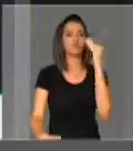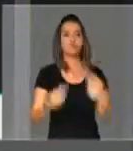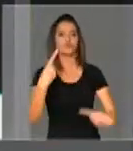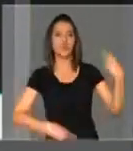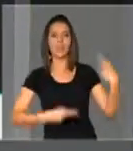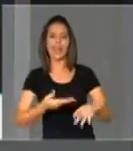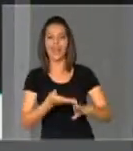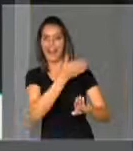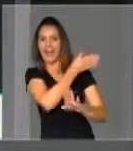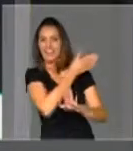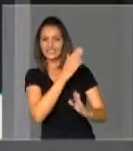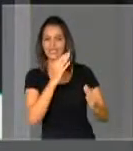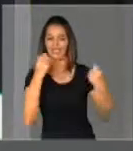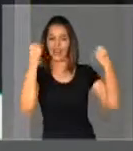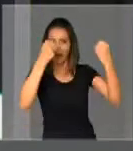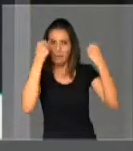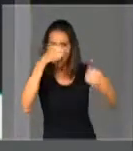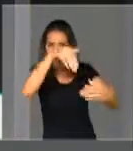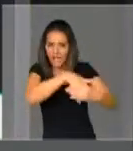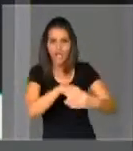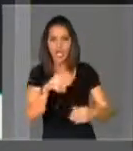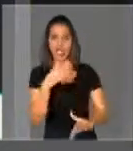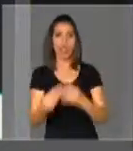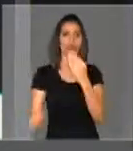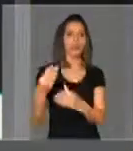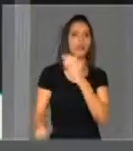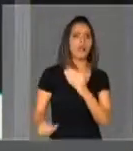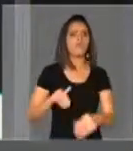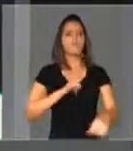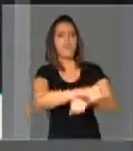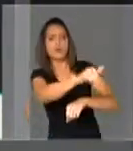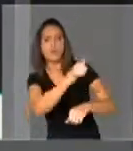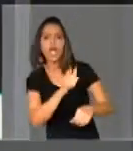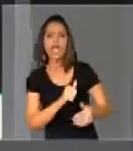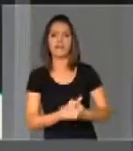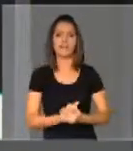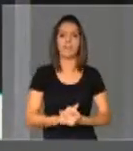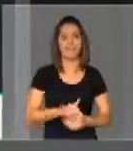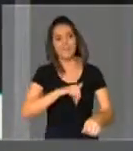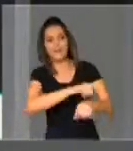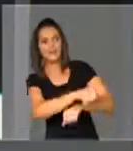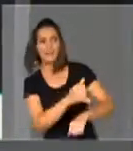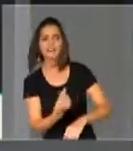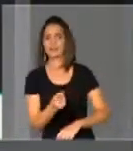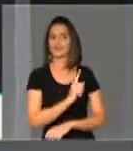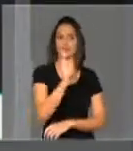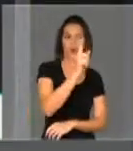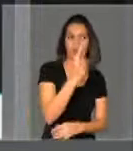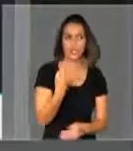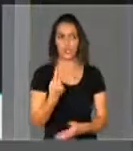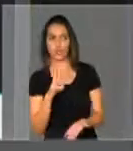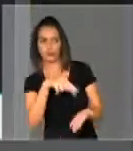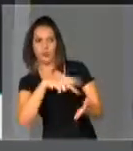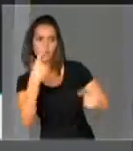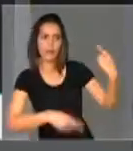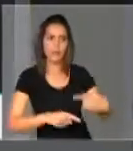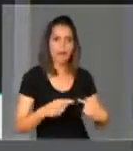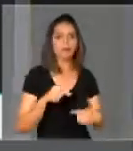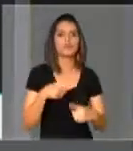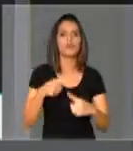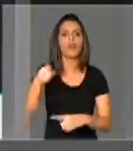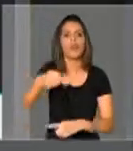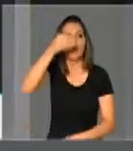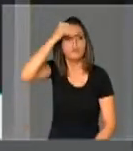do debate no período eleitoral. Faltava a ele conteúdo, faltava a ele